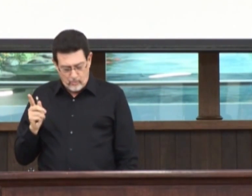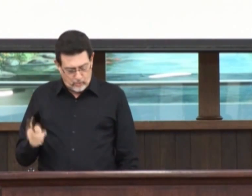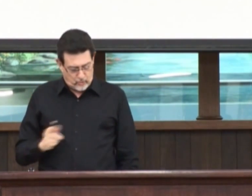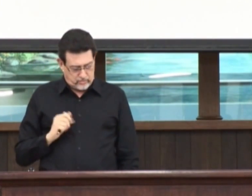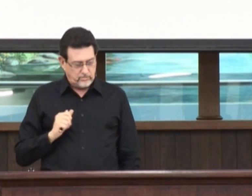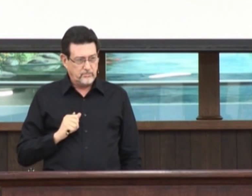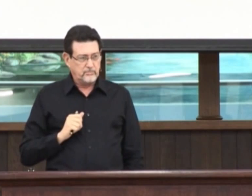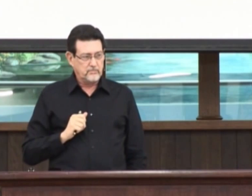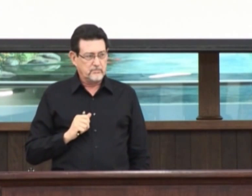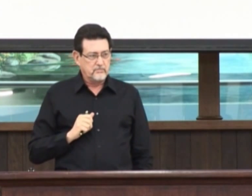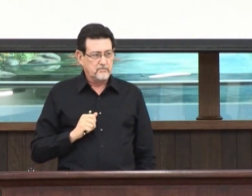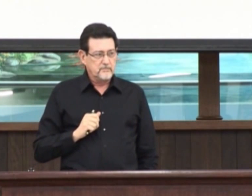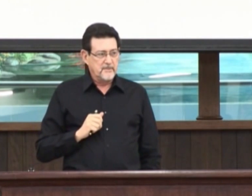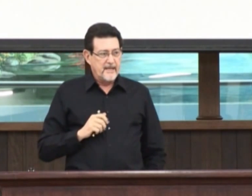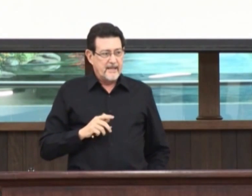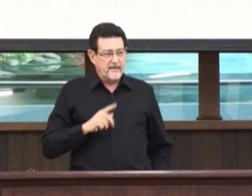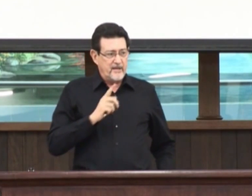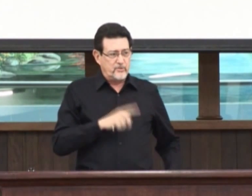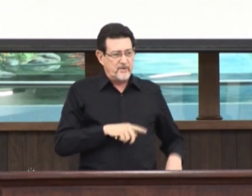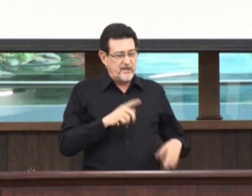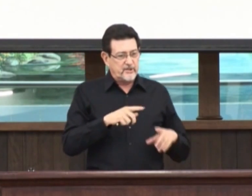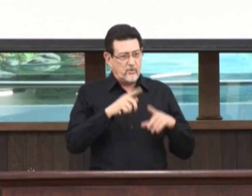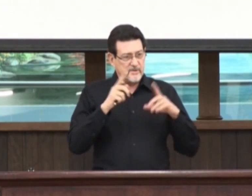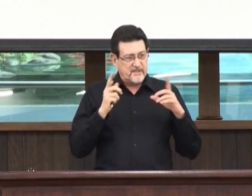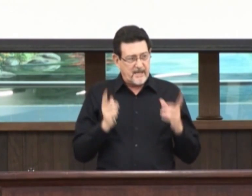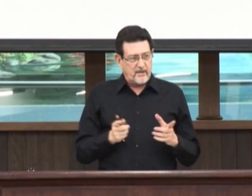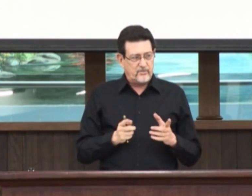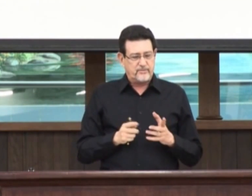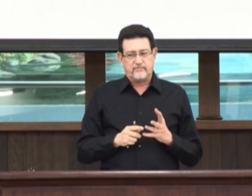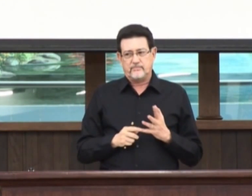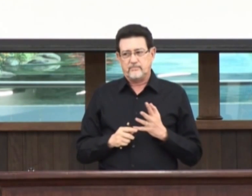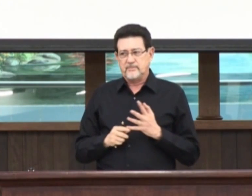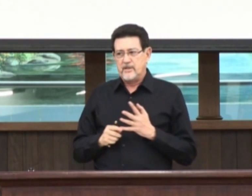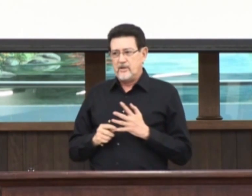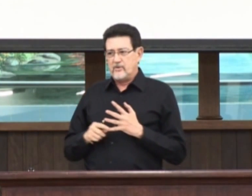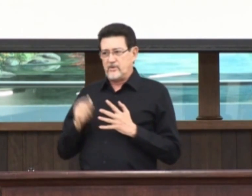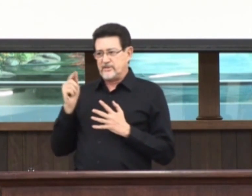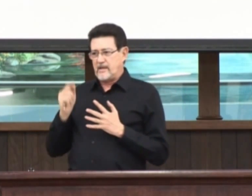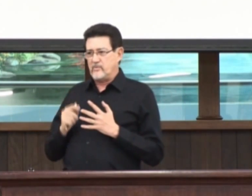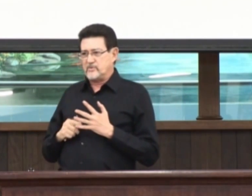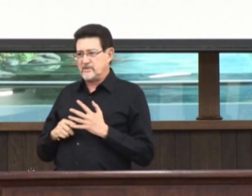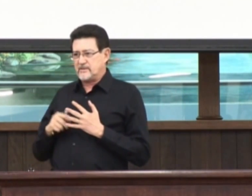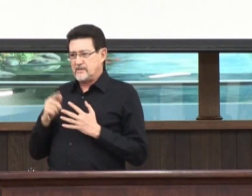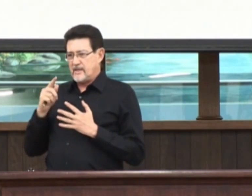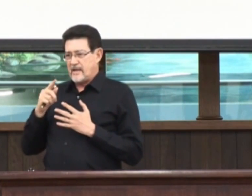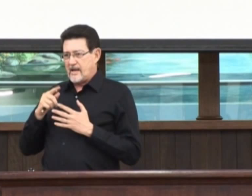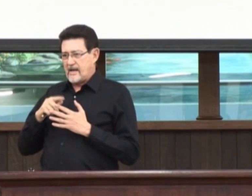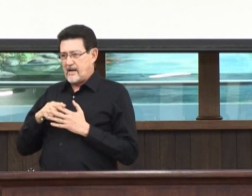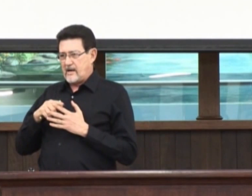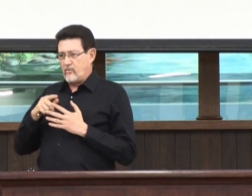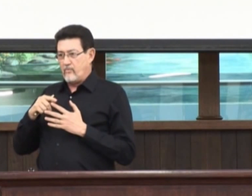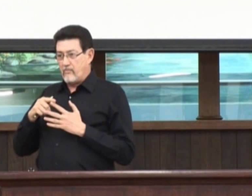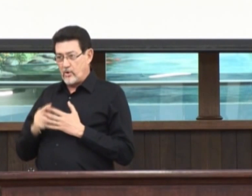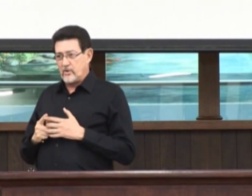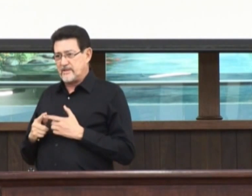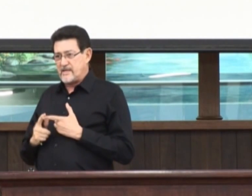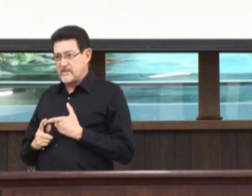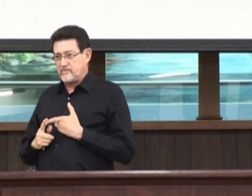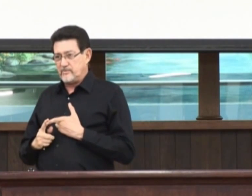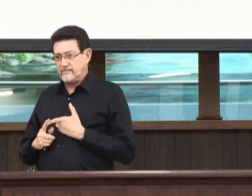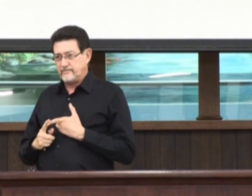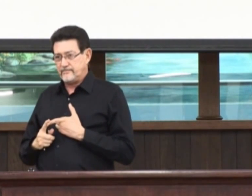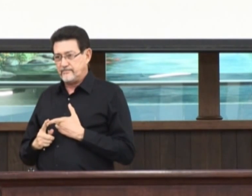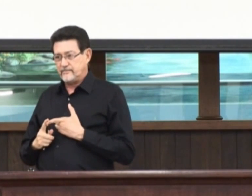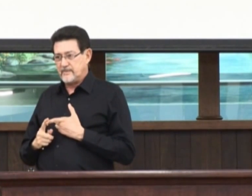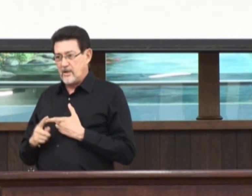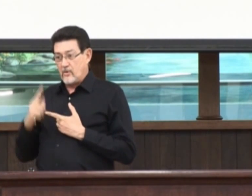causador do mundo. Dentro deste conceito, nós temos o